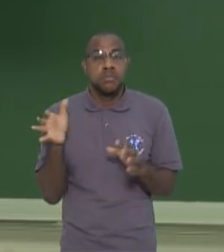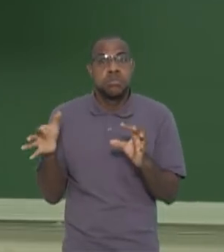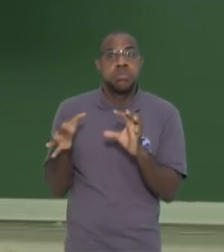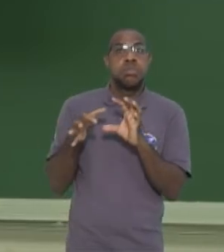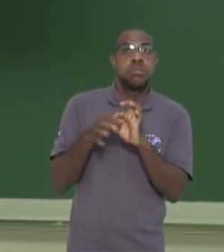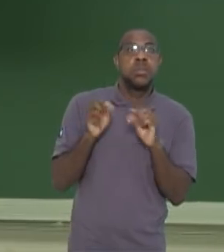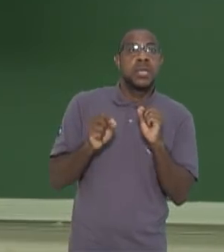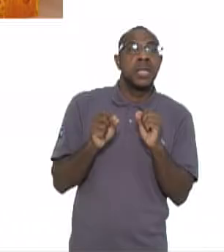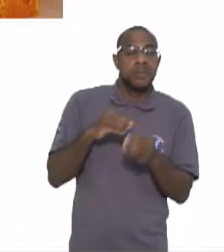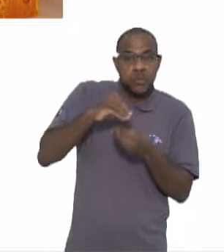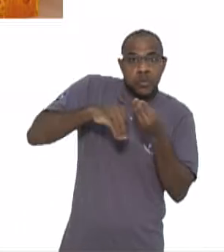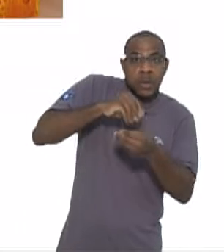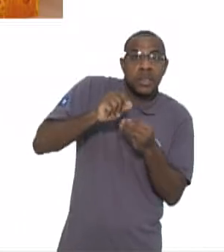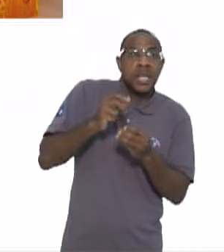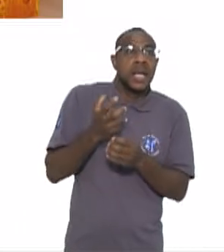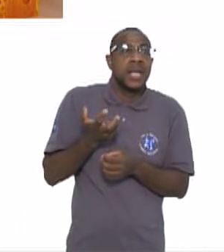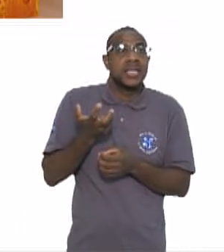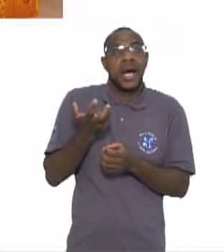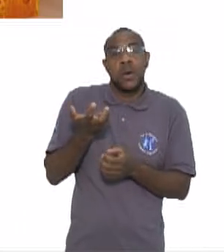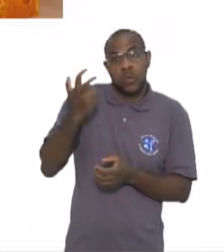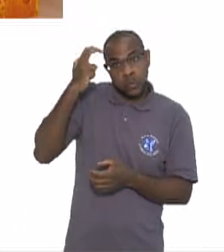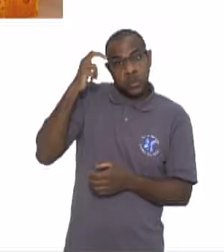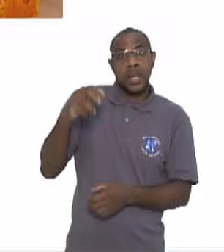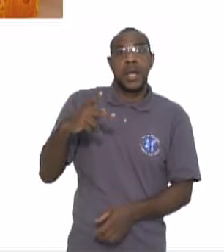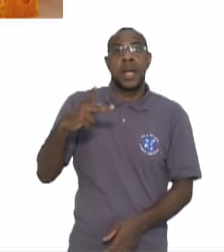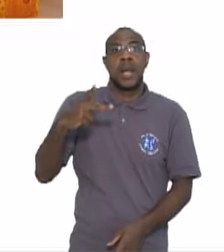ali vocês veem diversos